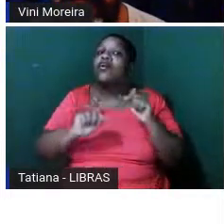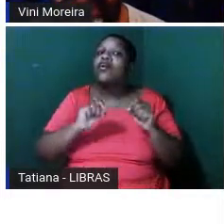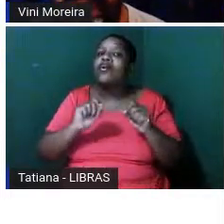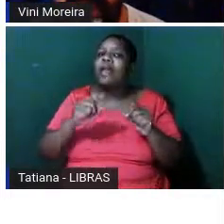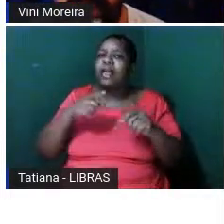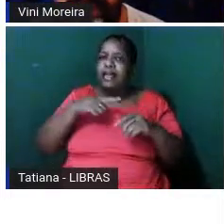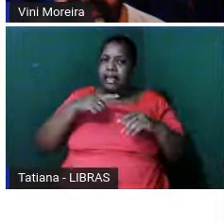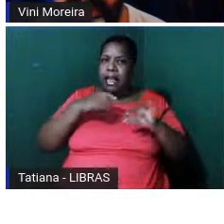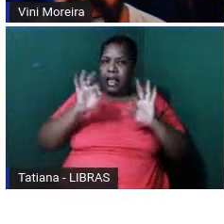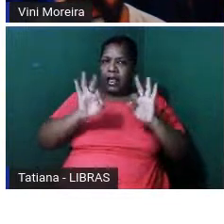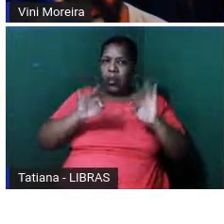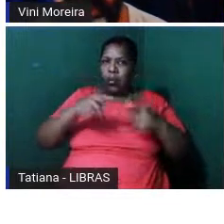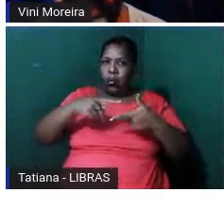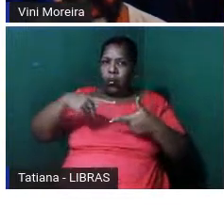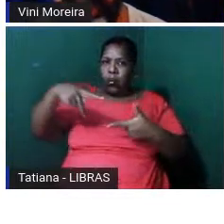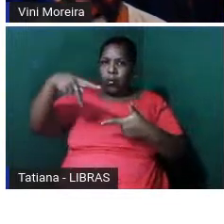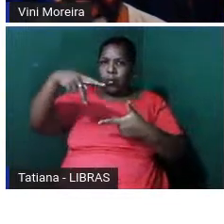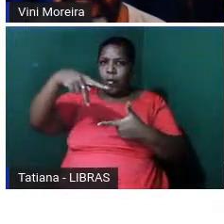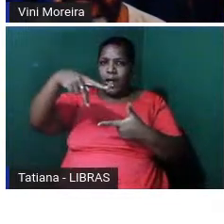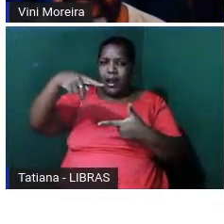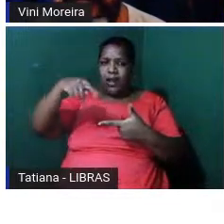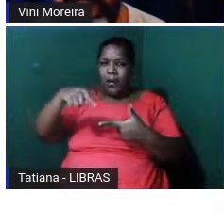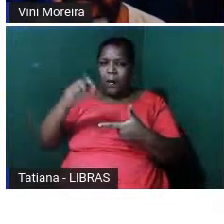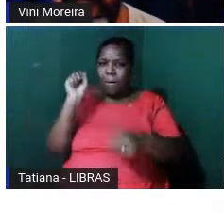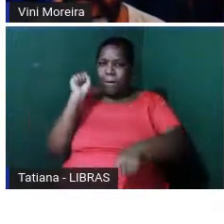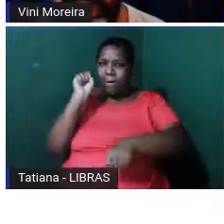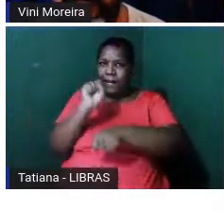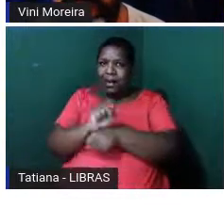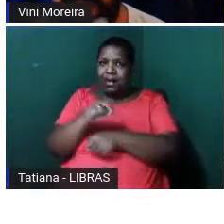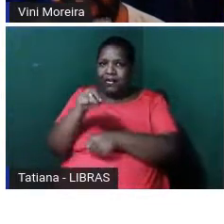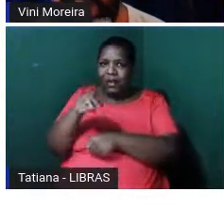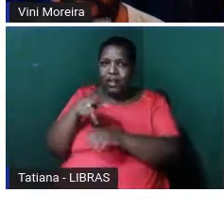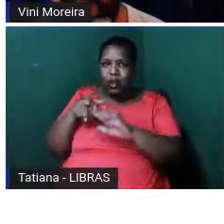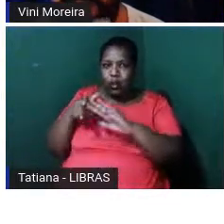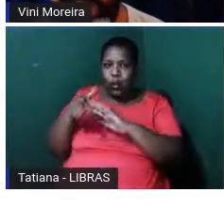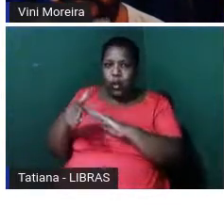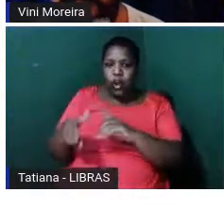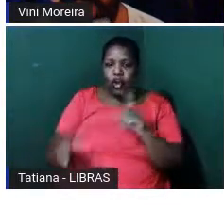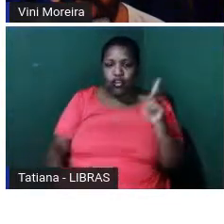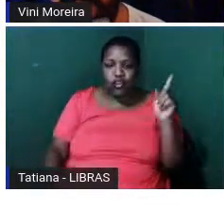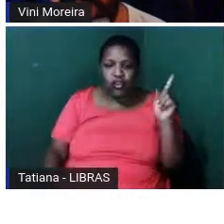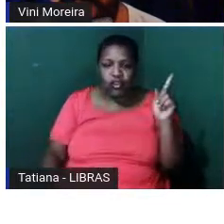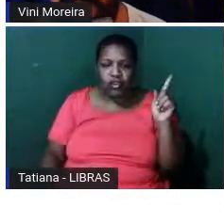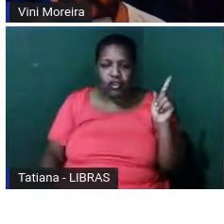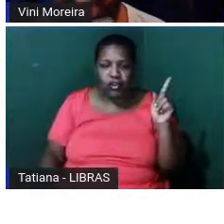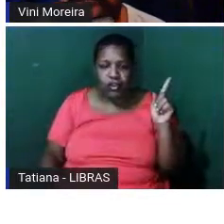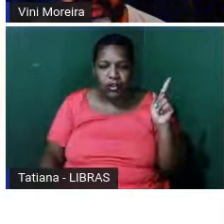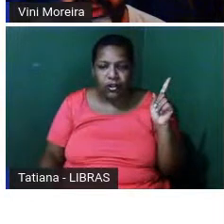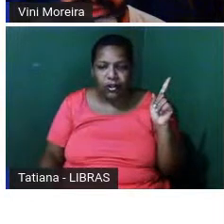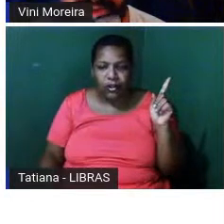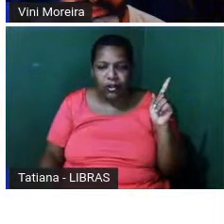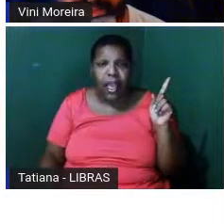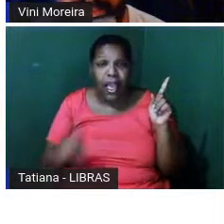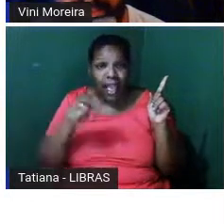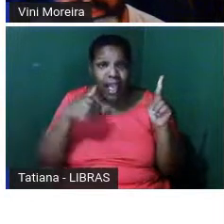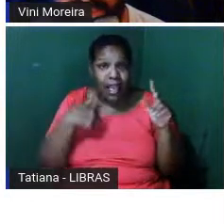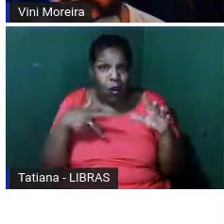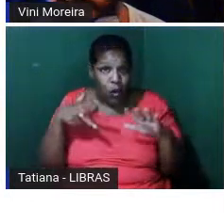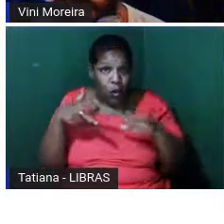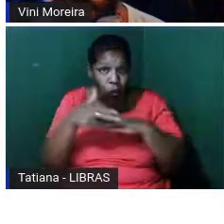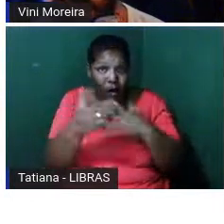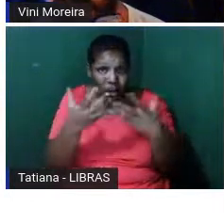um plano parado que vai ter se corte aqui ó O que é o quarto